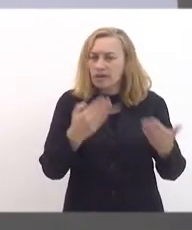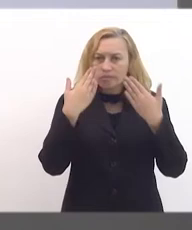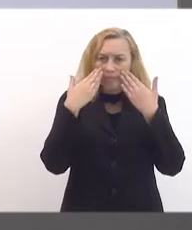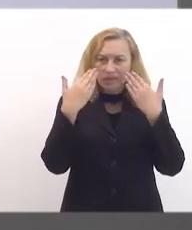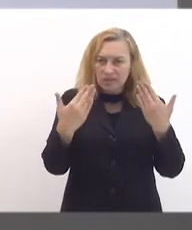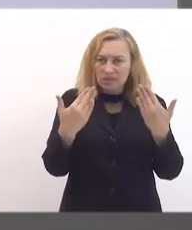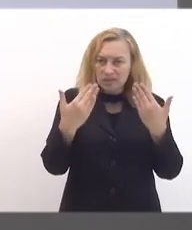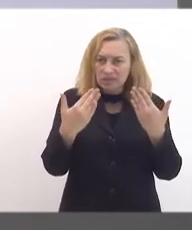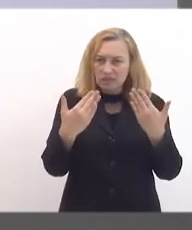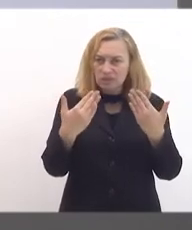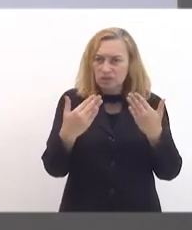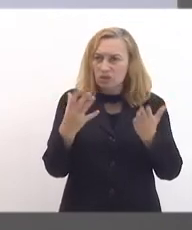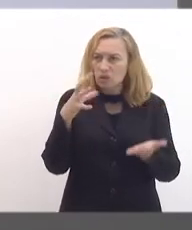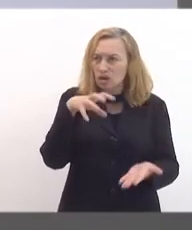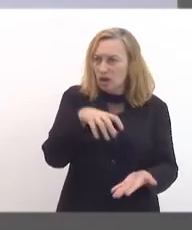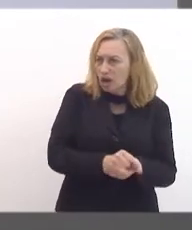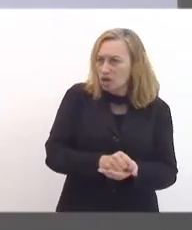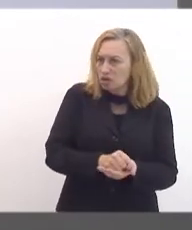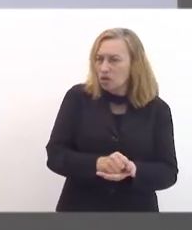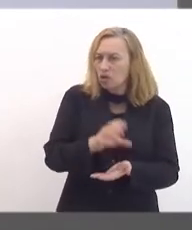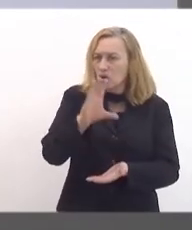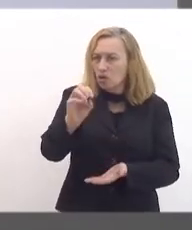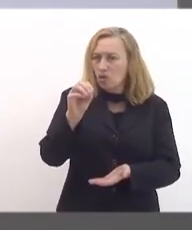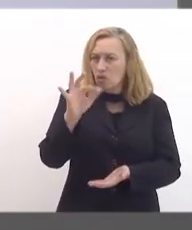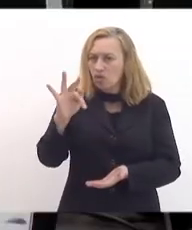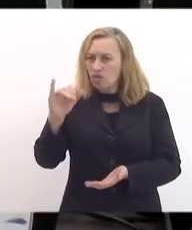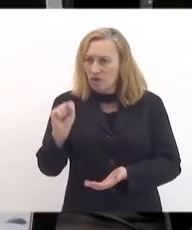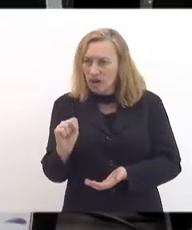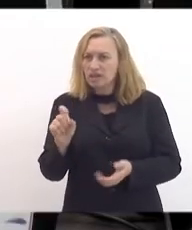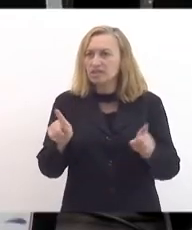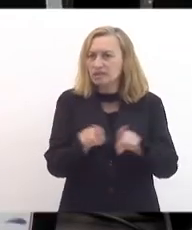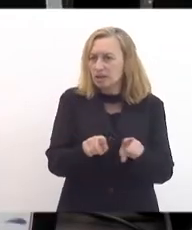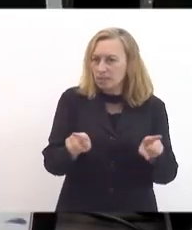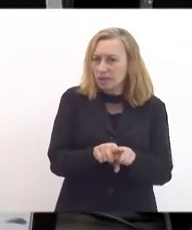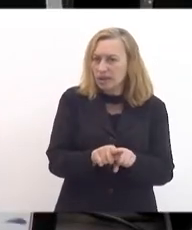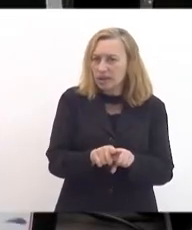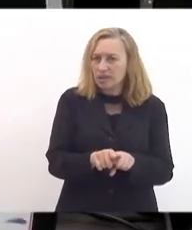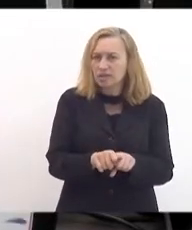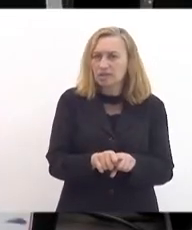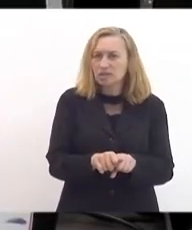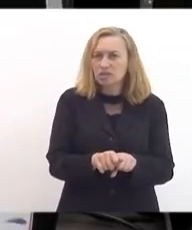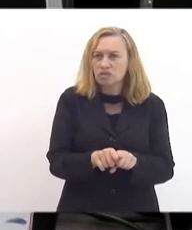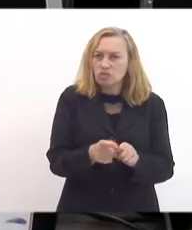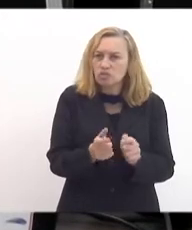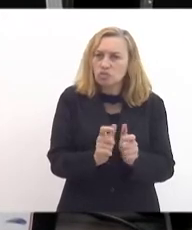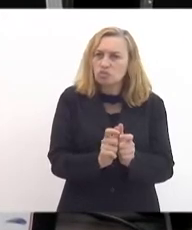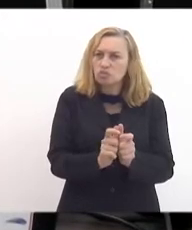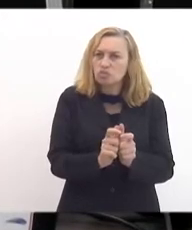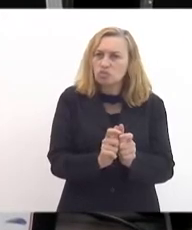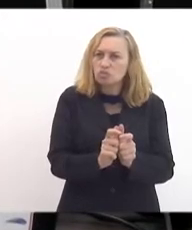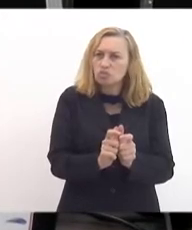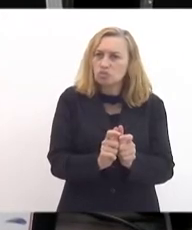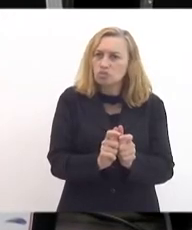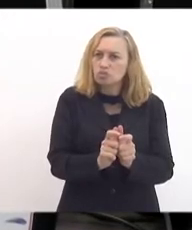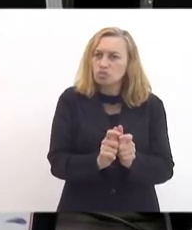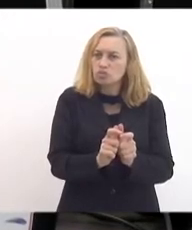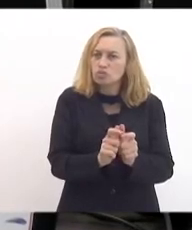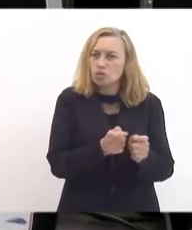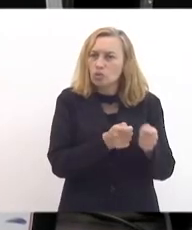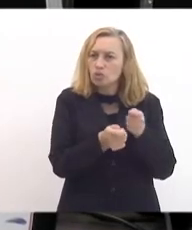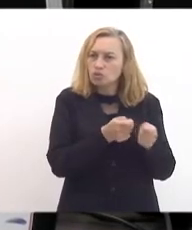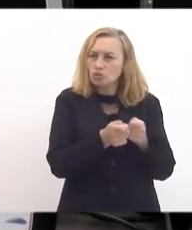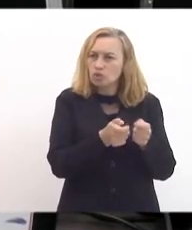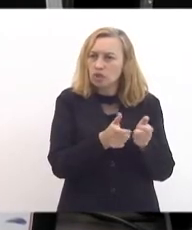apresentada para registro no confaz também vem fazendo é um grande controle